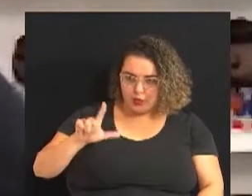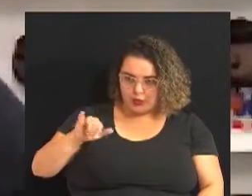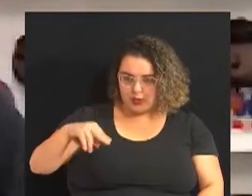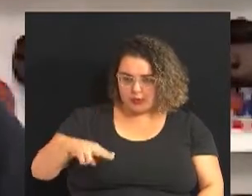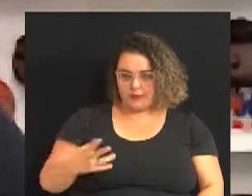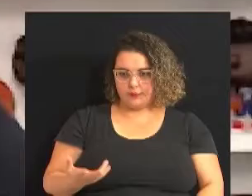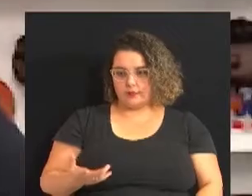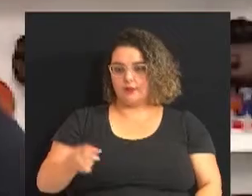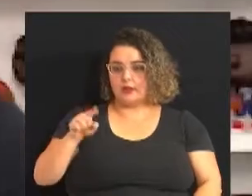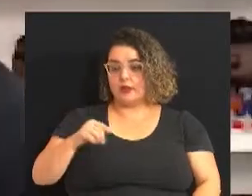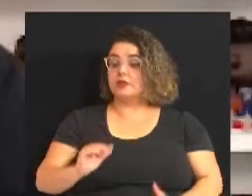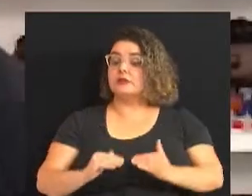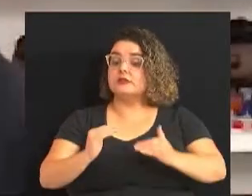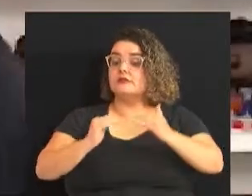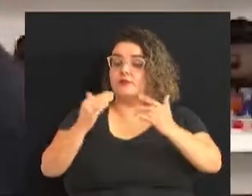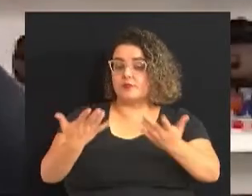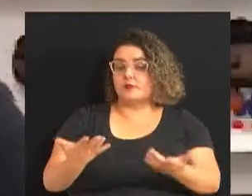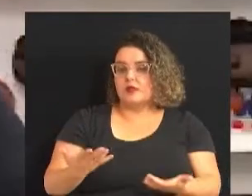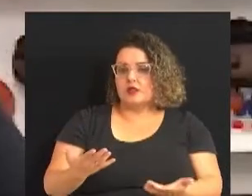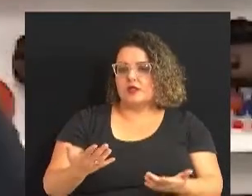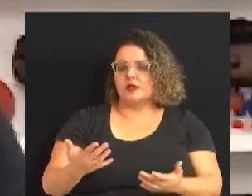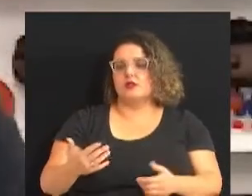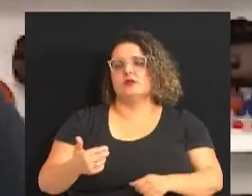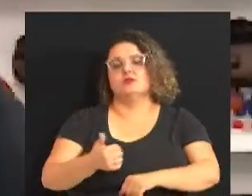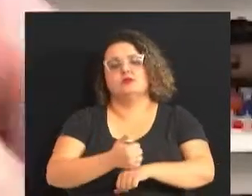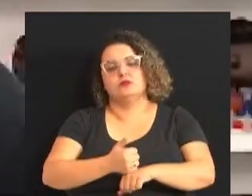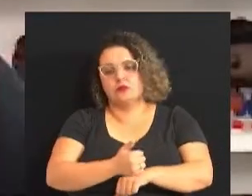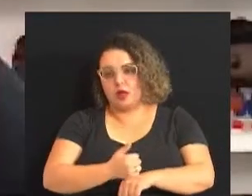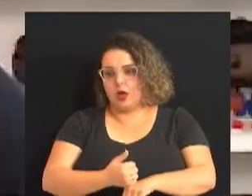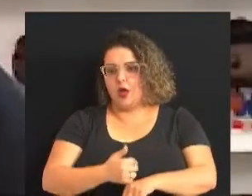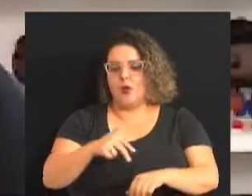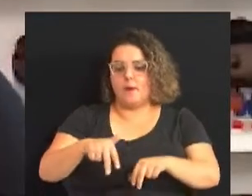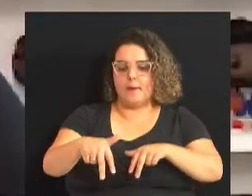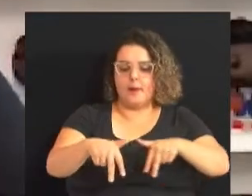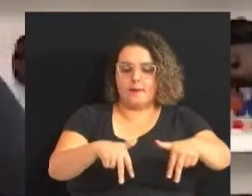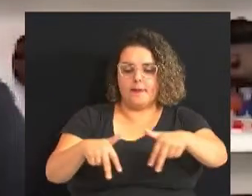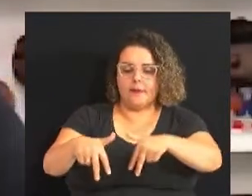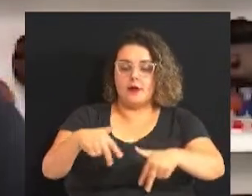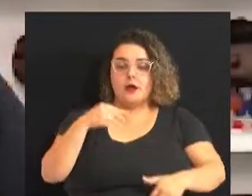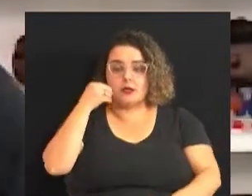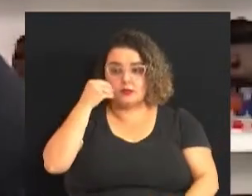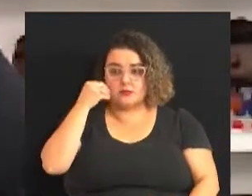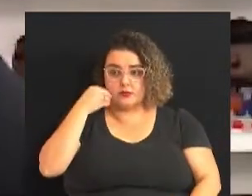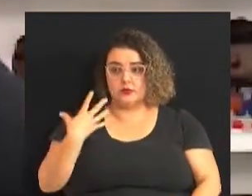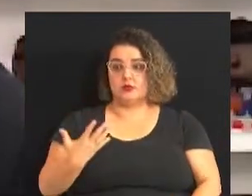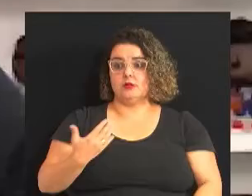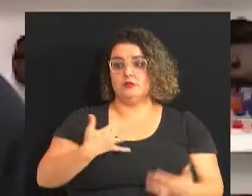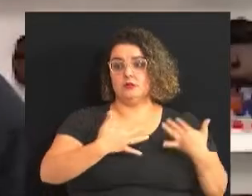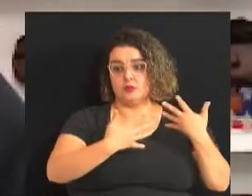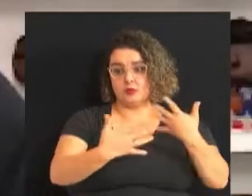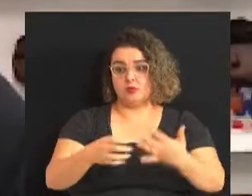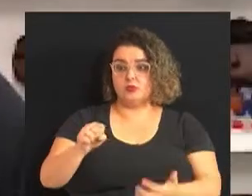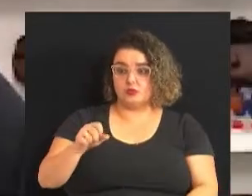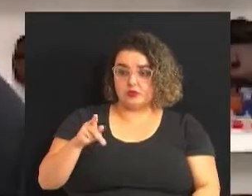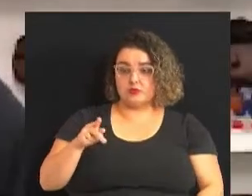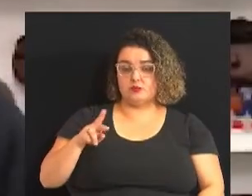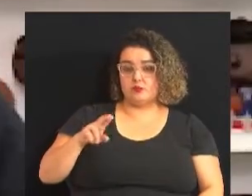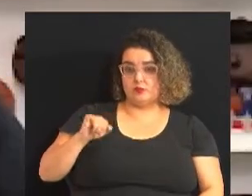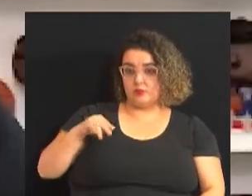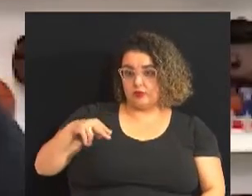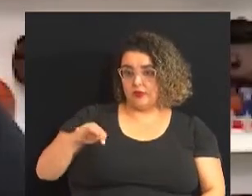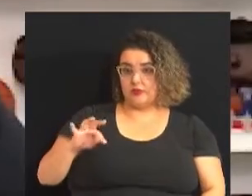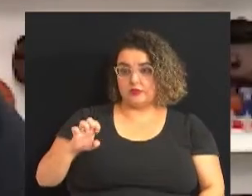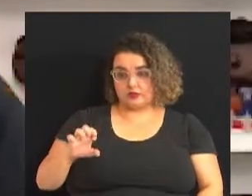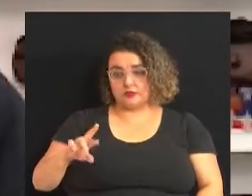de desenvolver alguns jogadores da posição, aproveitar a experiência, a bagagem do Splitter eu acho até maior, justamente por ele